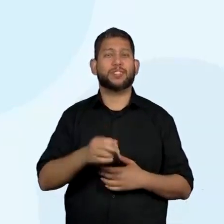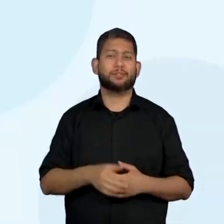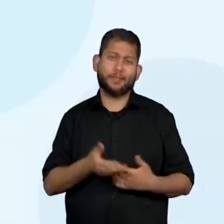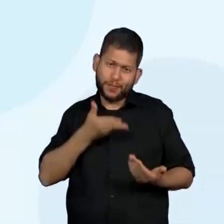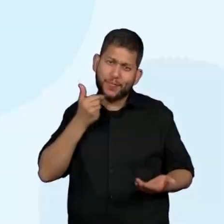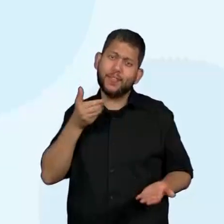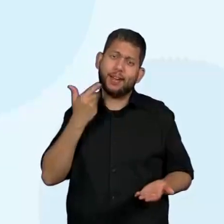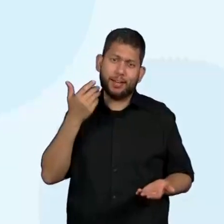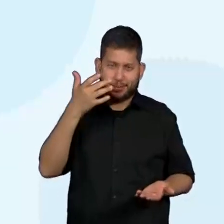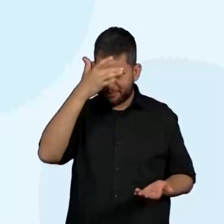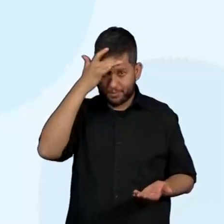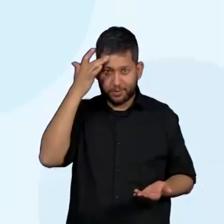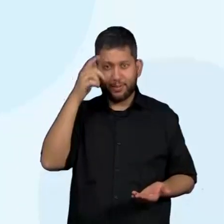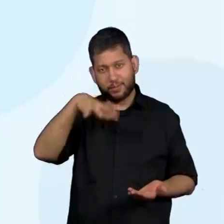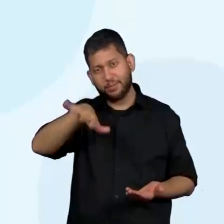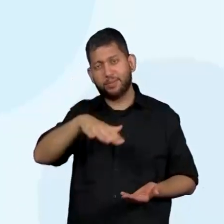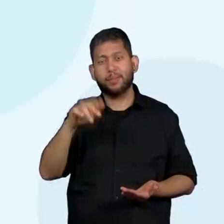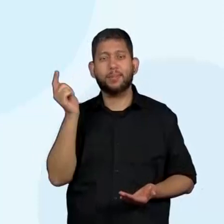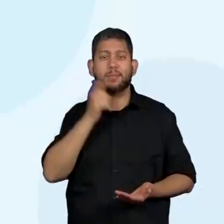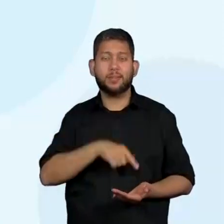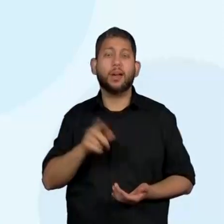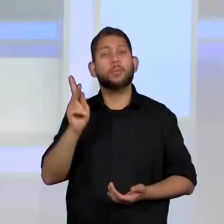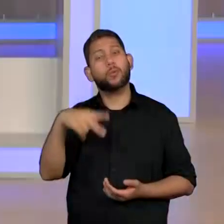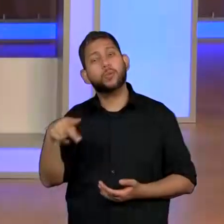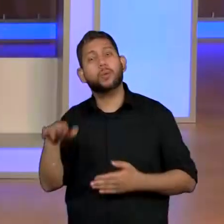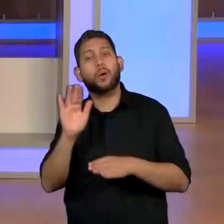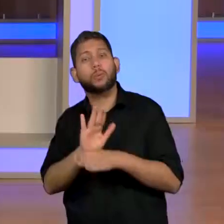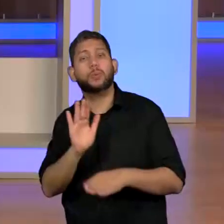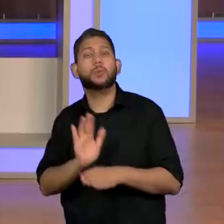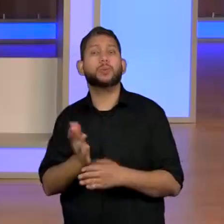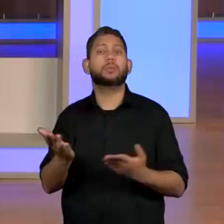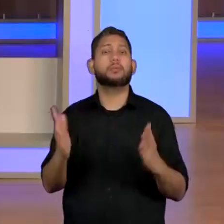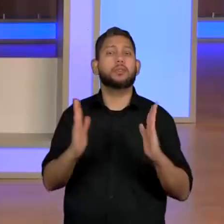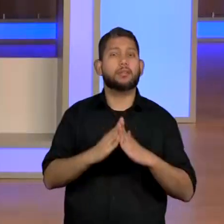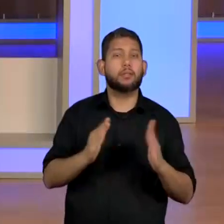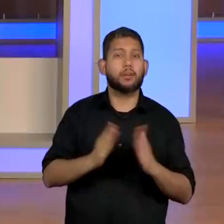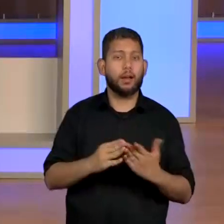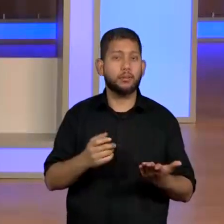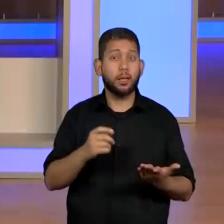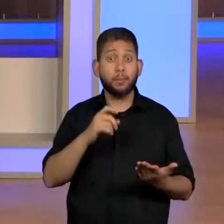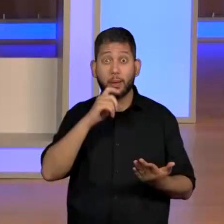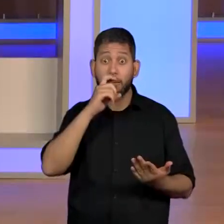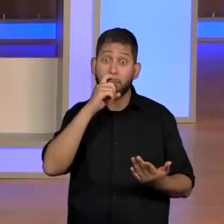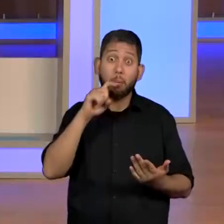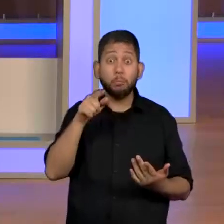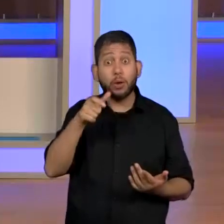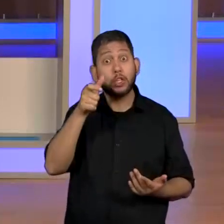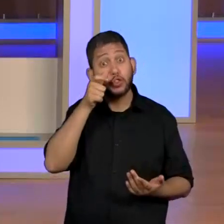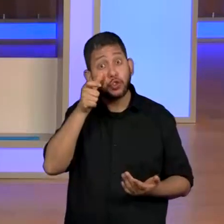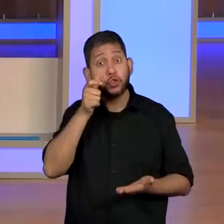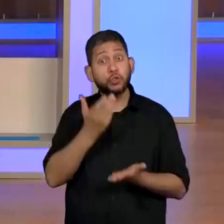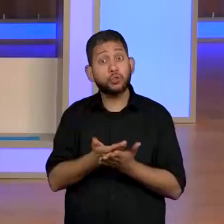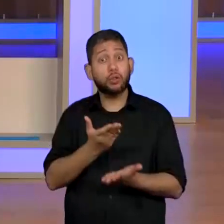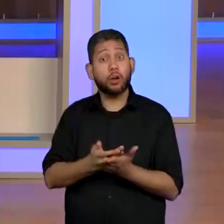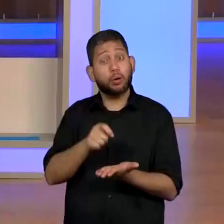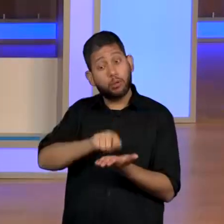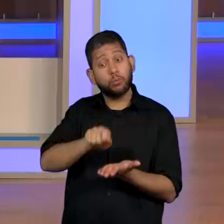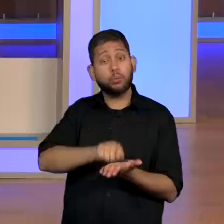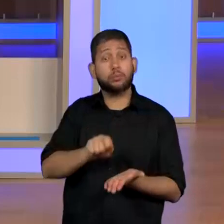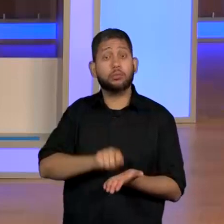dá para fazer junto com o professor em casa e anotando